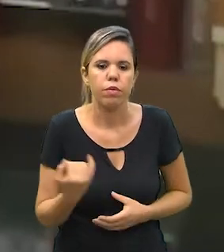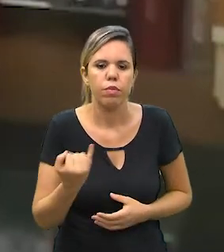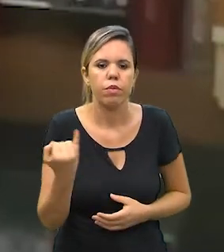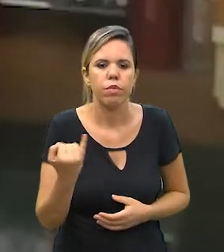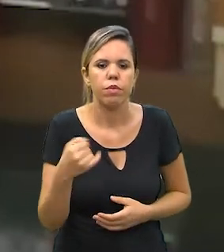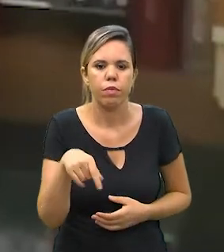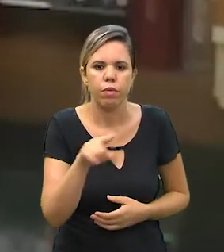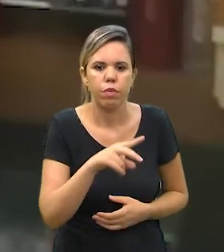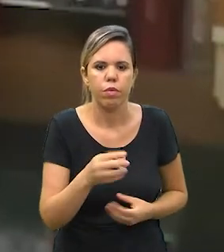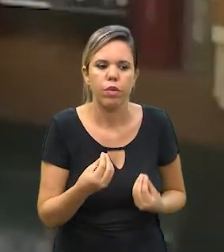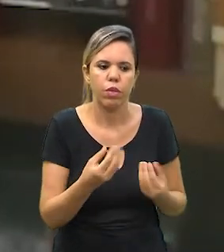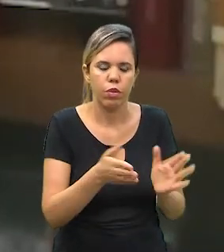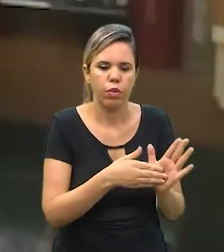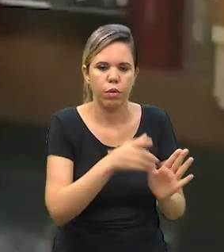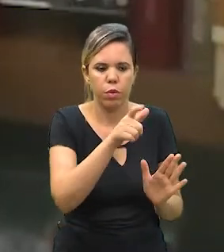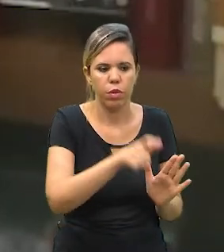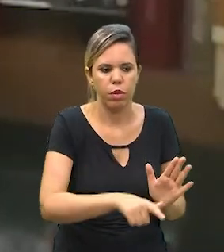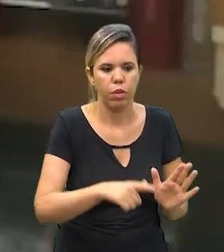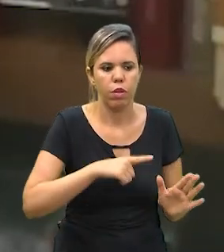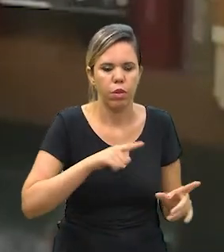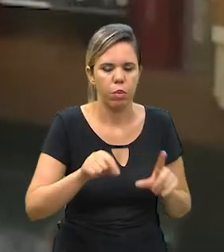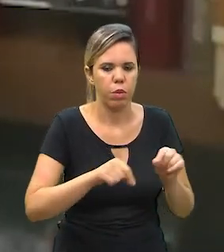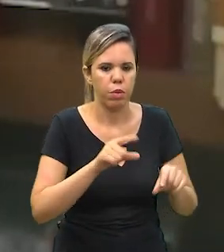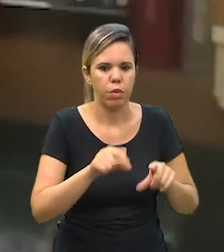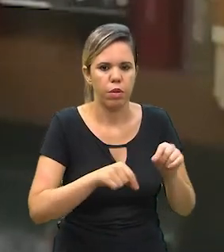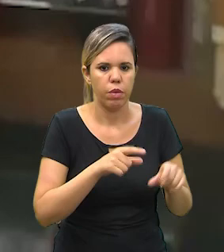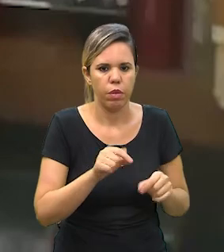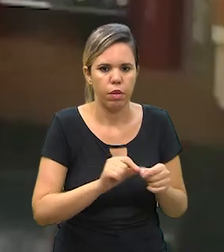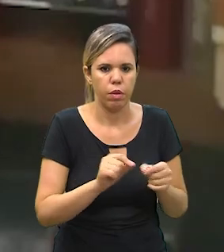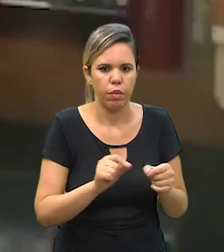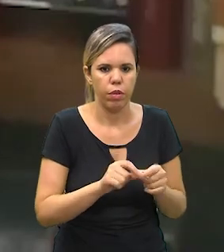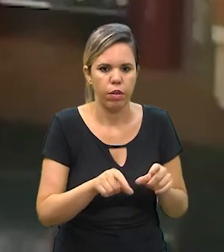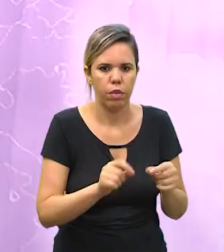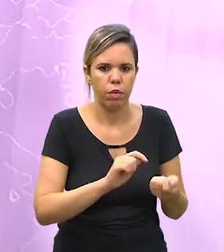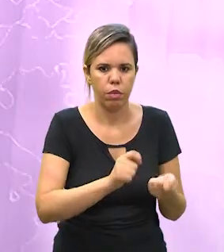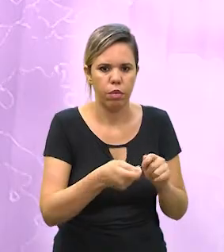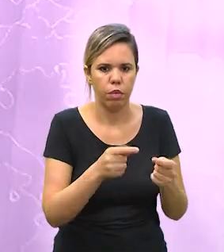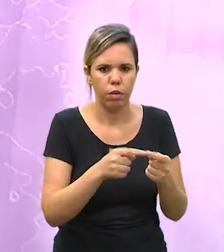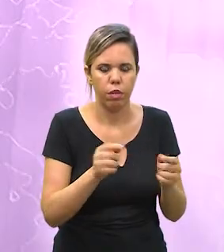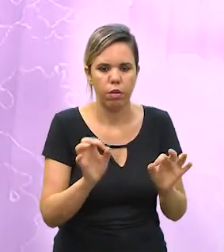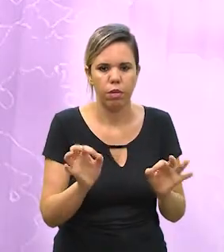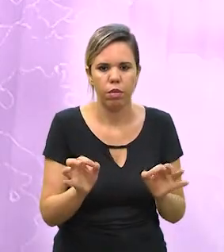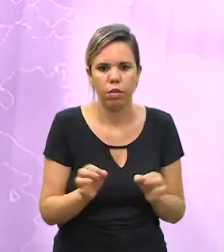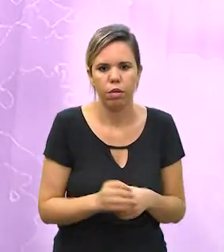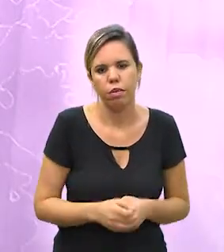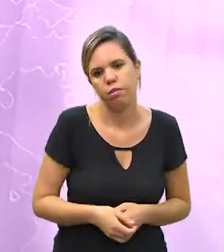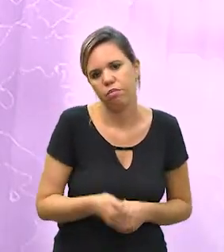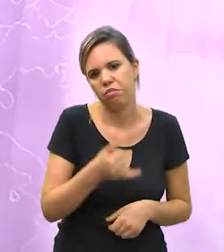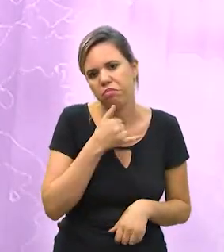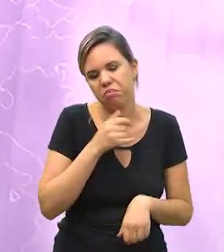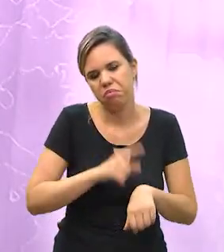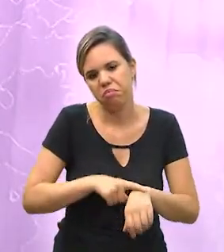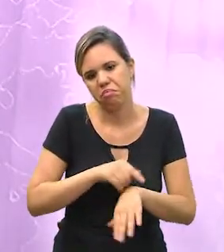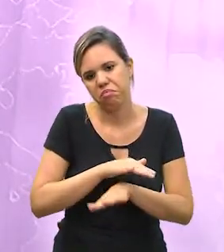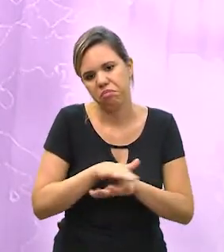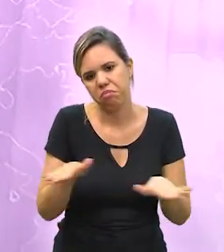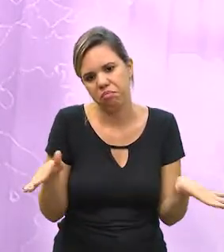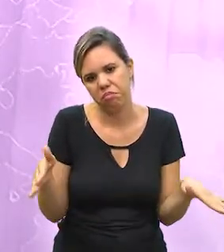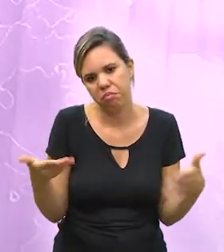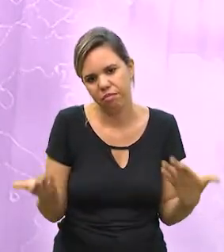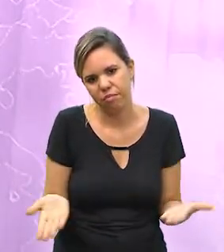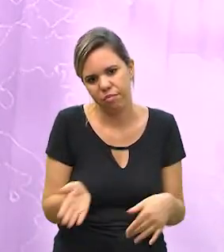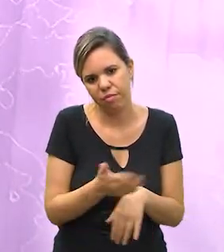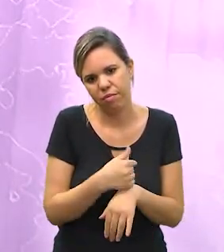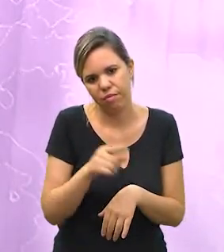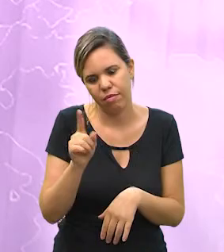importante que seja oferecido e a pessoa tenha as opções para fazer a escolha adequada. Certinho, doutor. Infelizmente, nosso tempinho acabou.